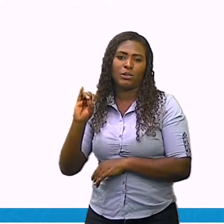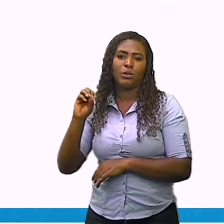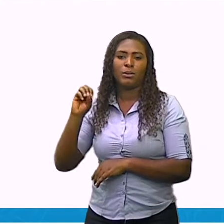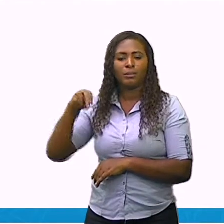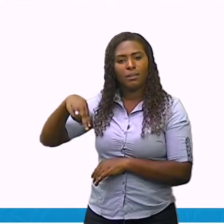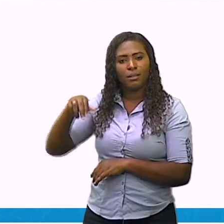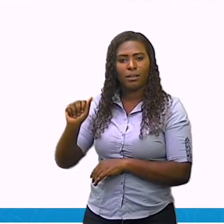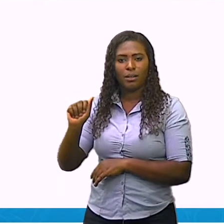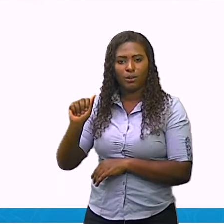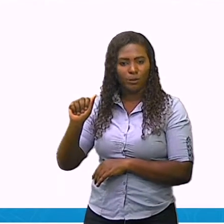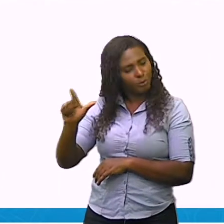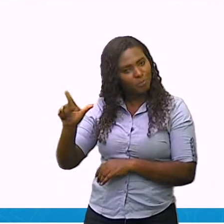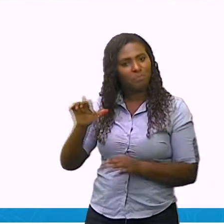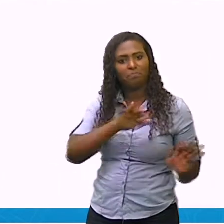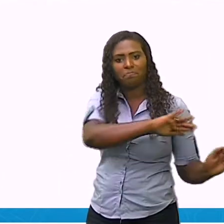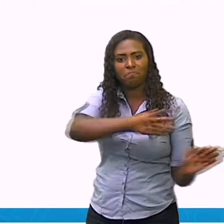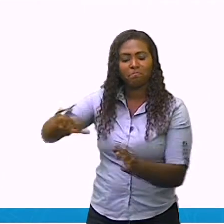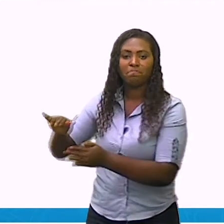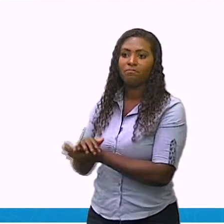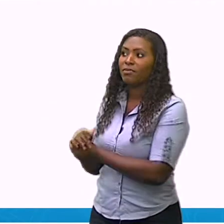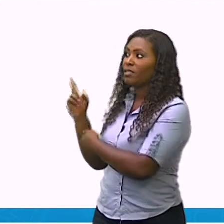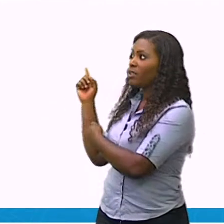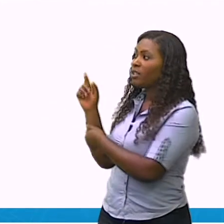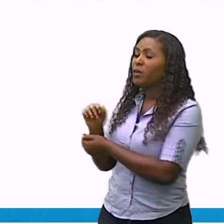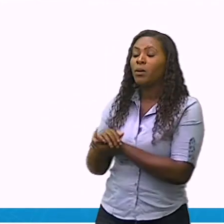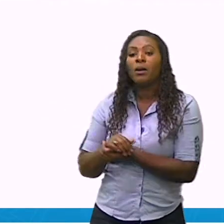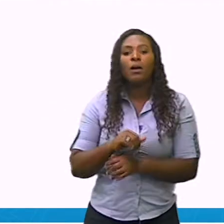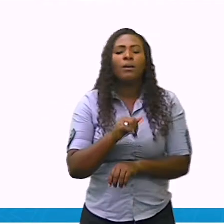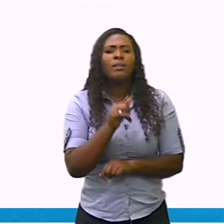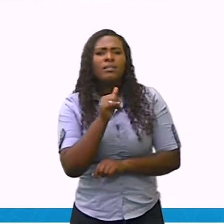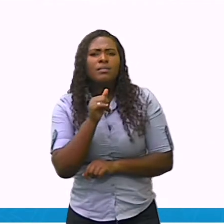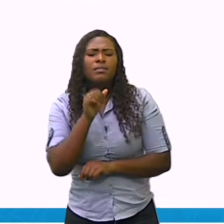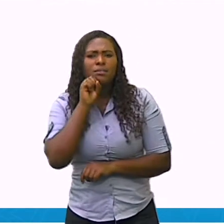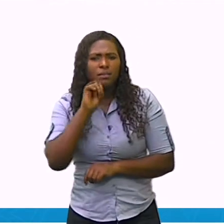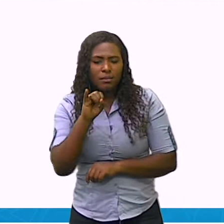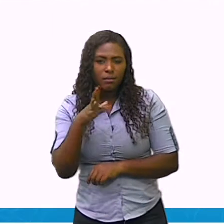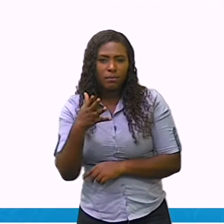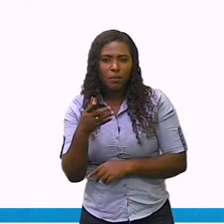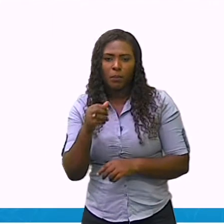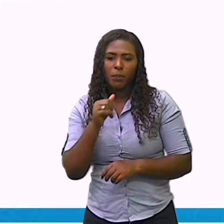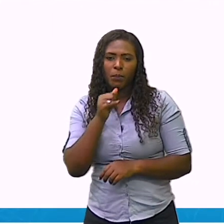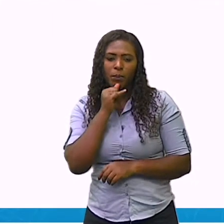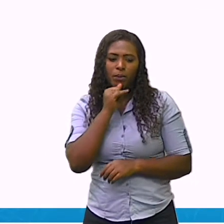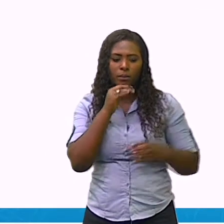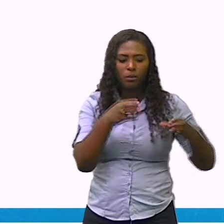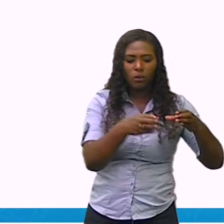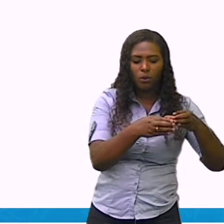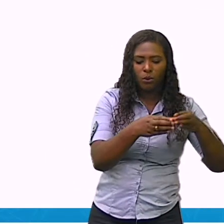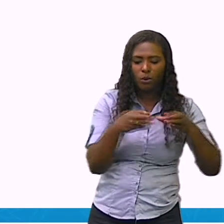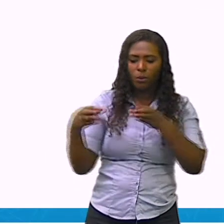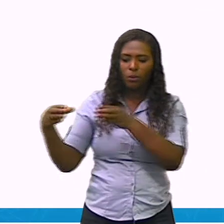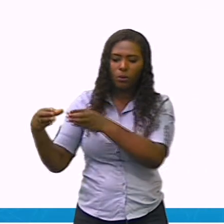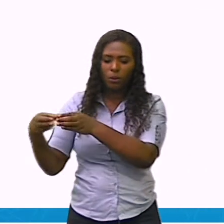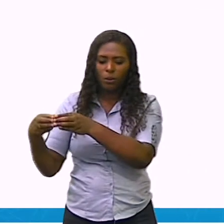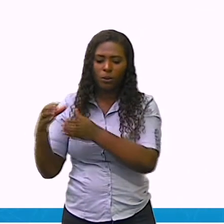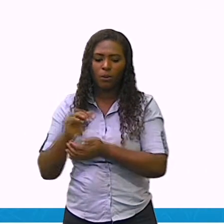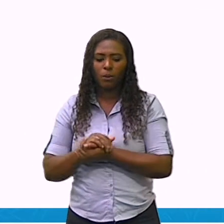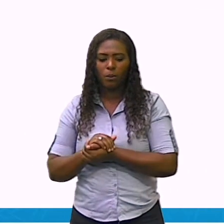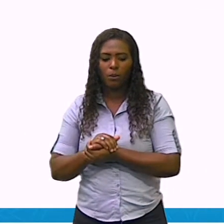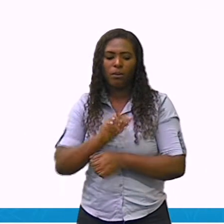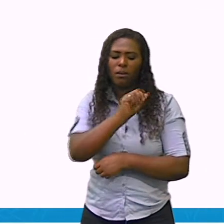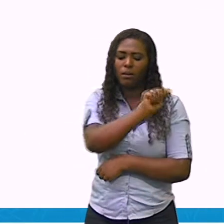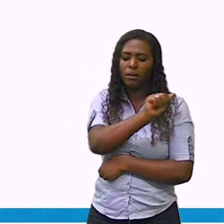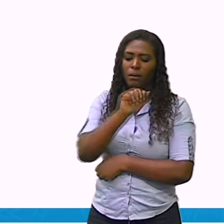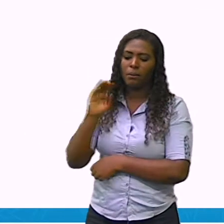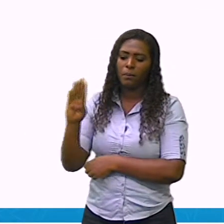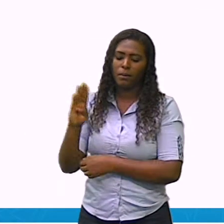Quando há correspondência entre duas grandezas e para cada medida da primeira